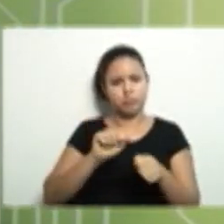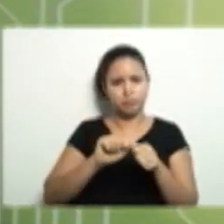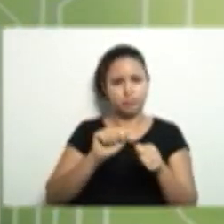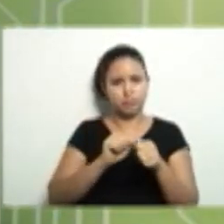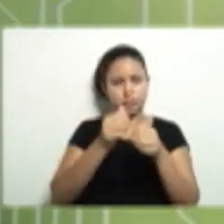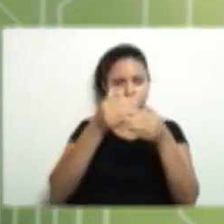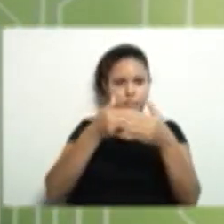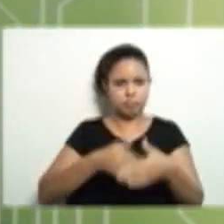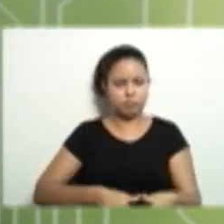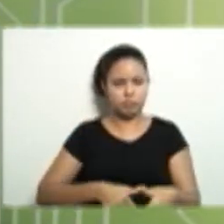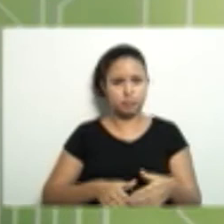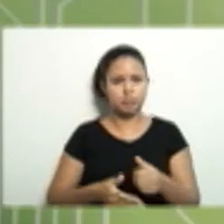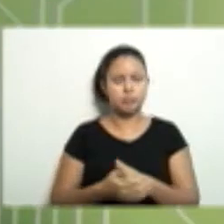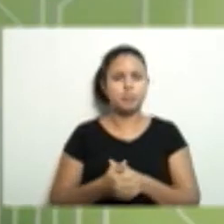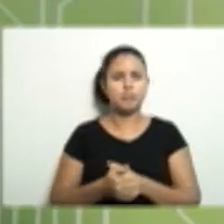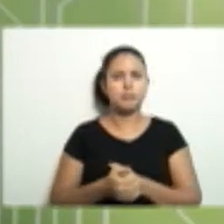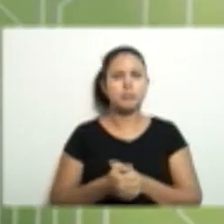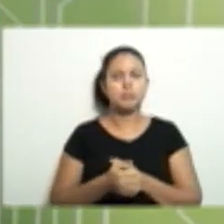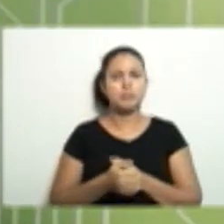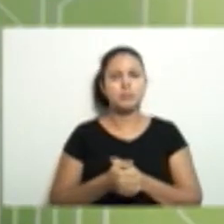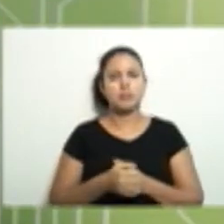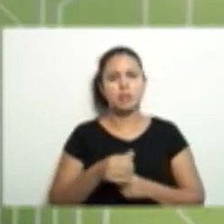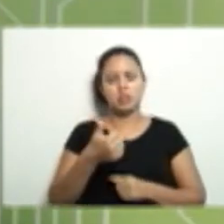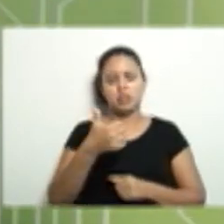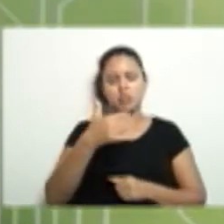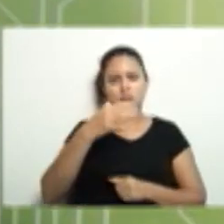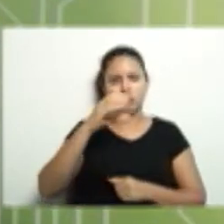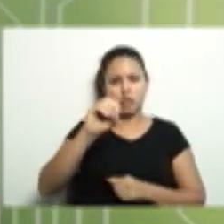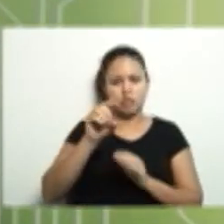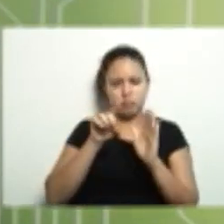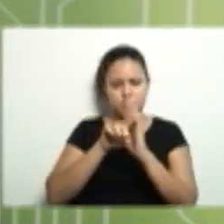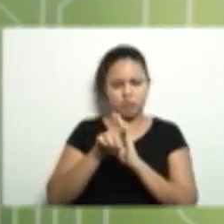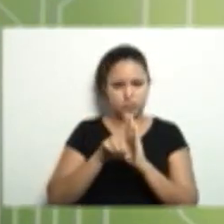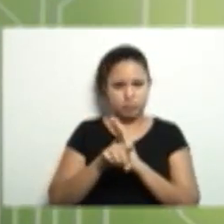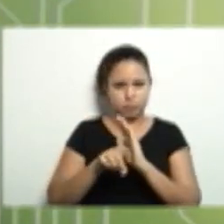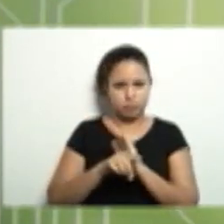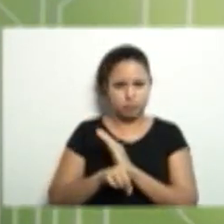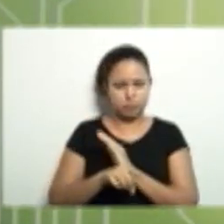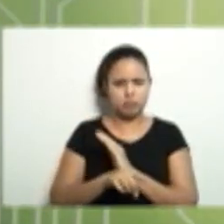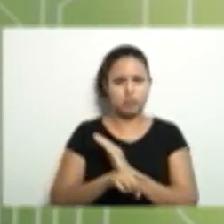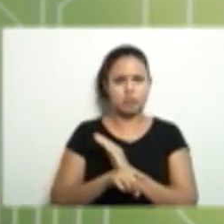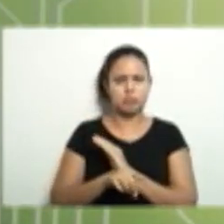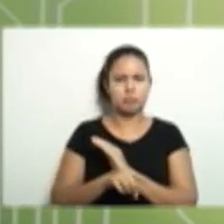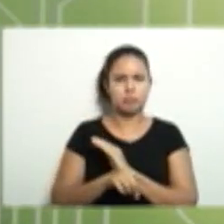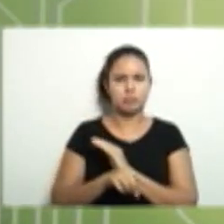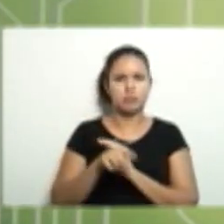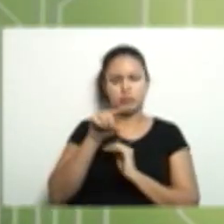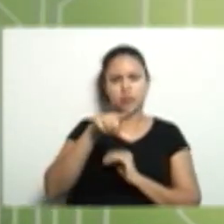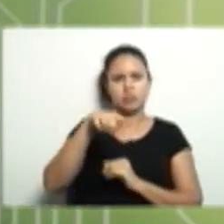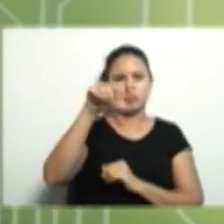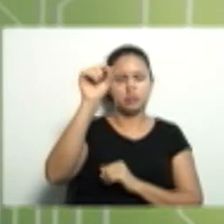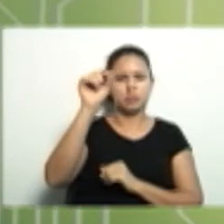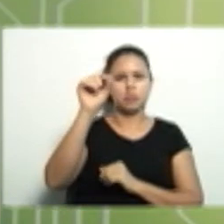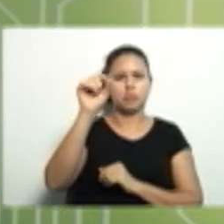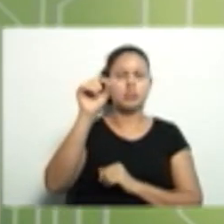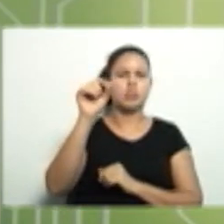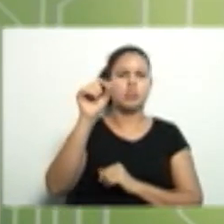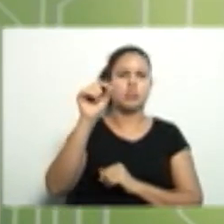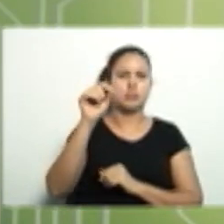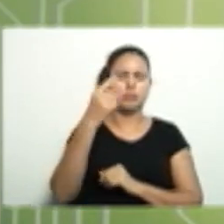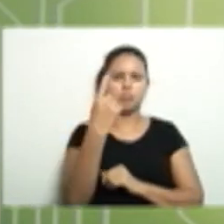prova. A prova, então, serão 10 perguntas de múltipla escolha, 5 alternativas, você vai marcar